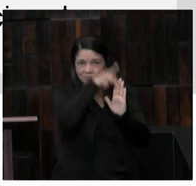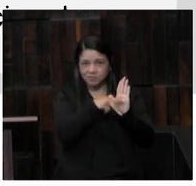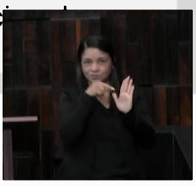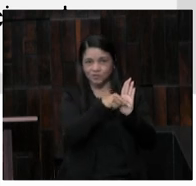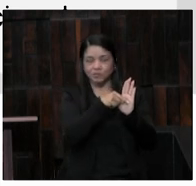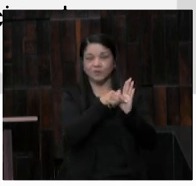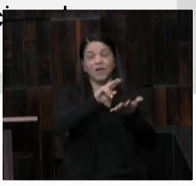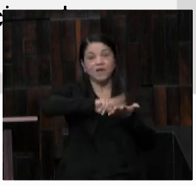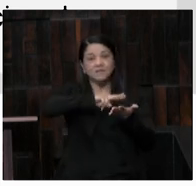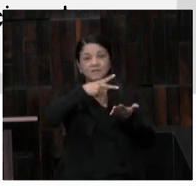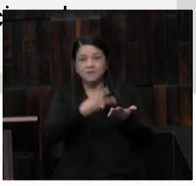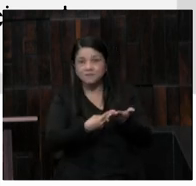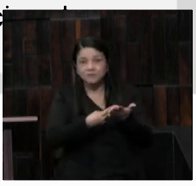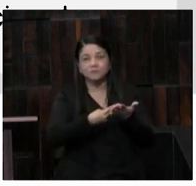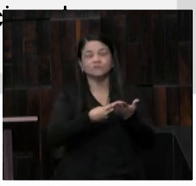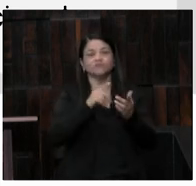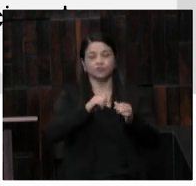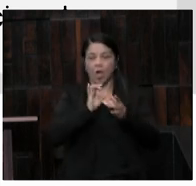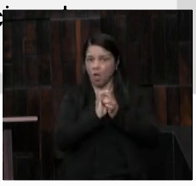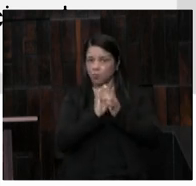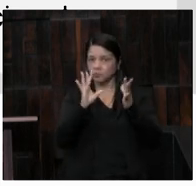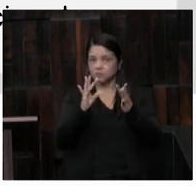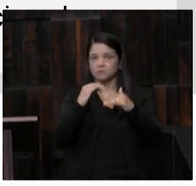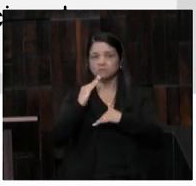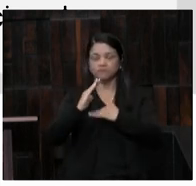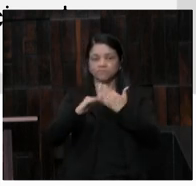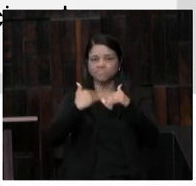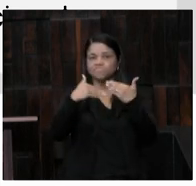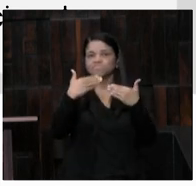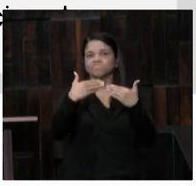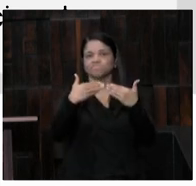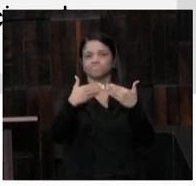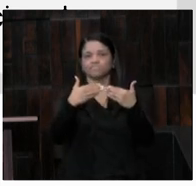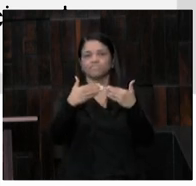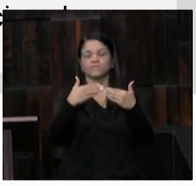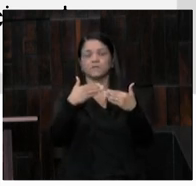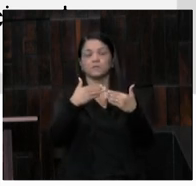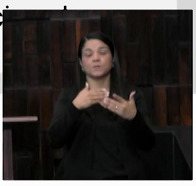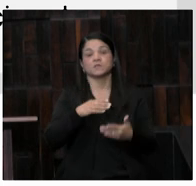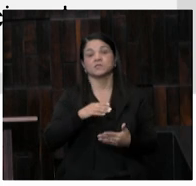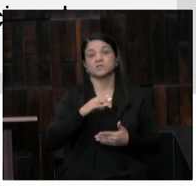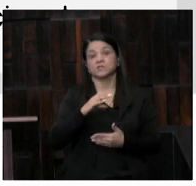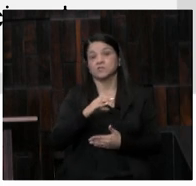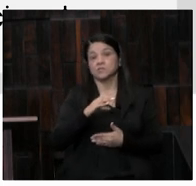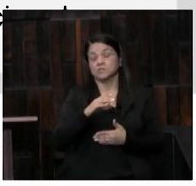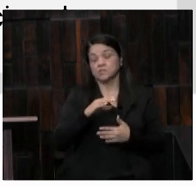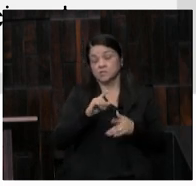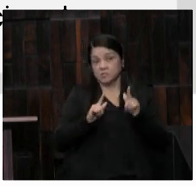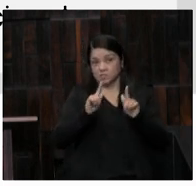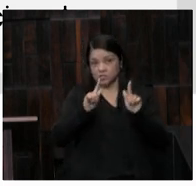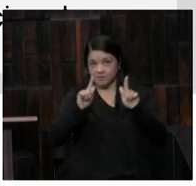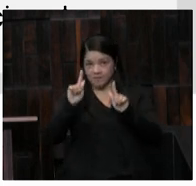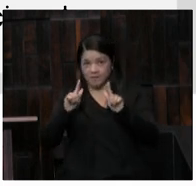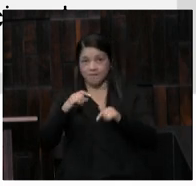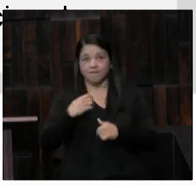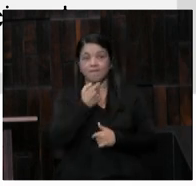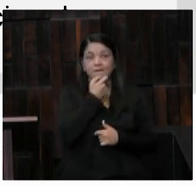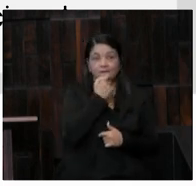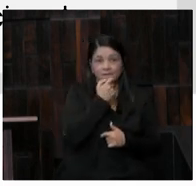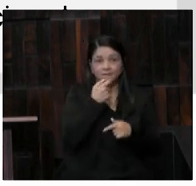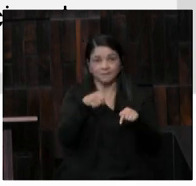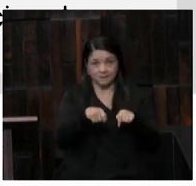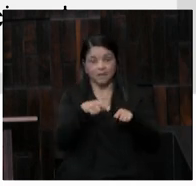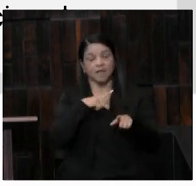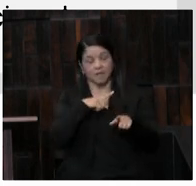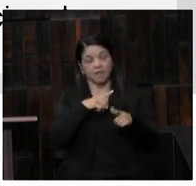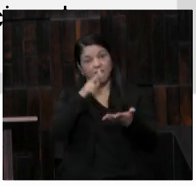fazer a tradução. A gente já tem autorização de um desenvolvedor que tem uma escala em inglês. A gente vai fazer a tradução, retradução e validação dessa